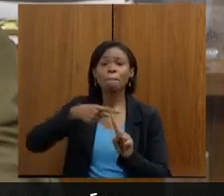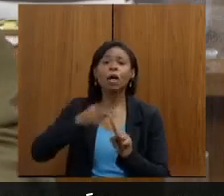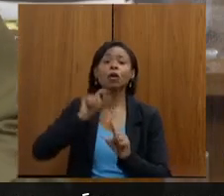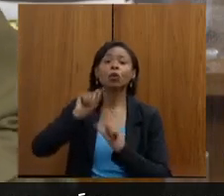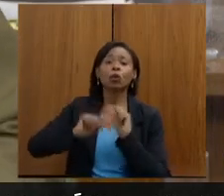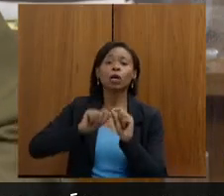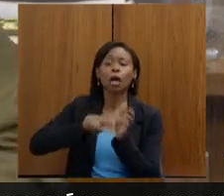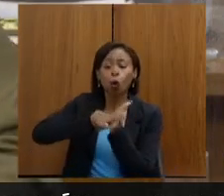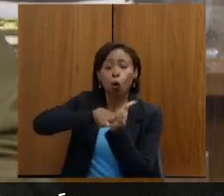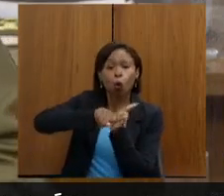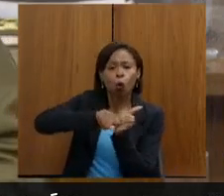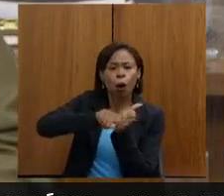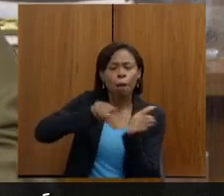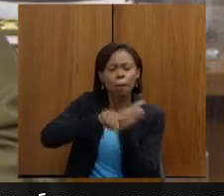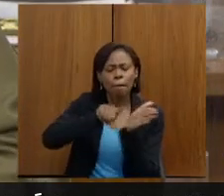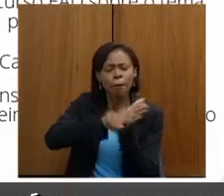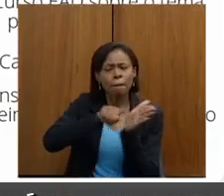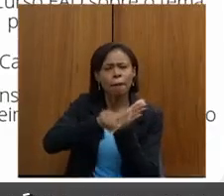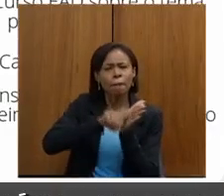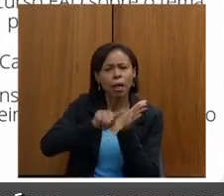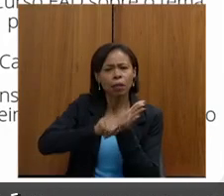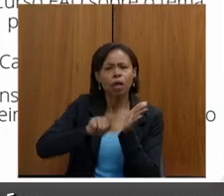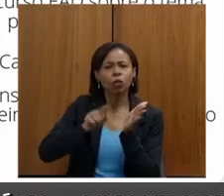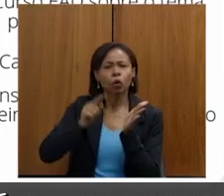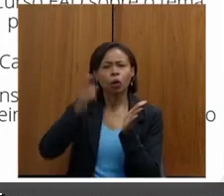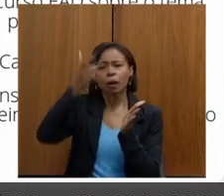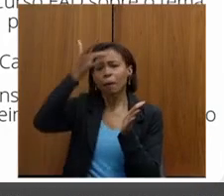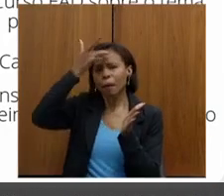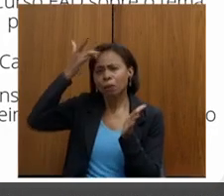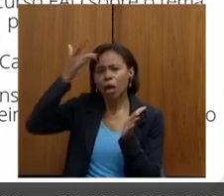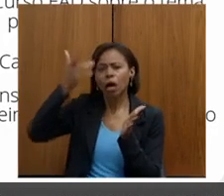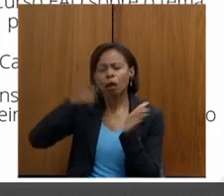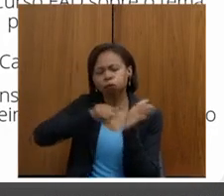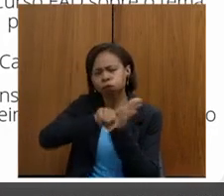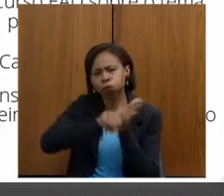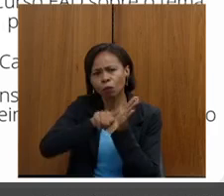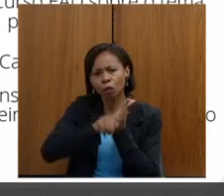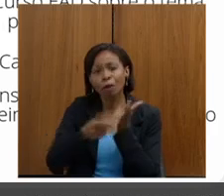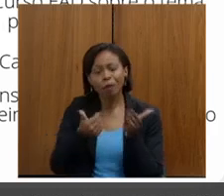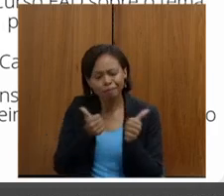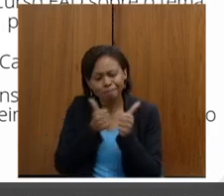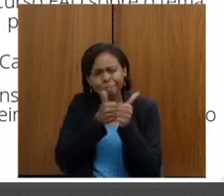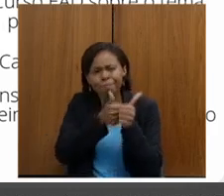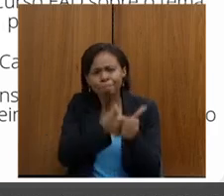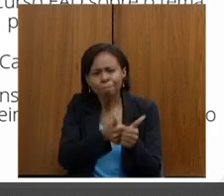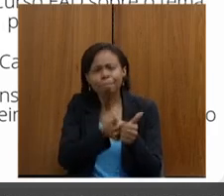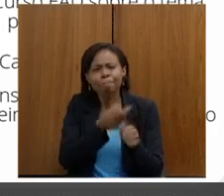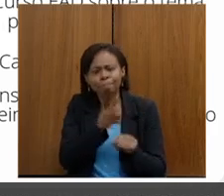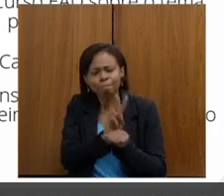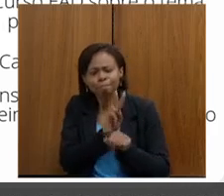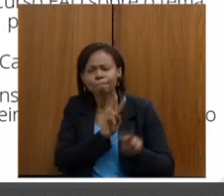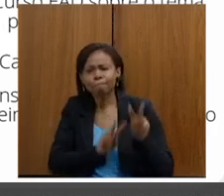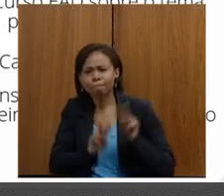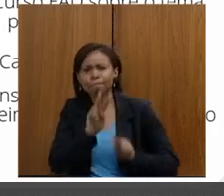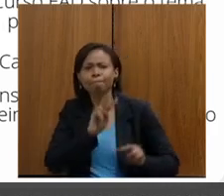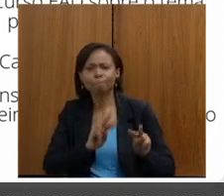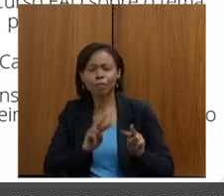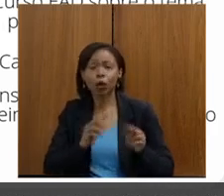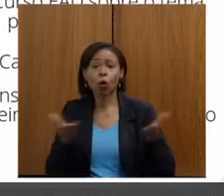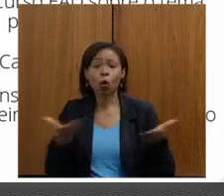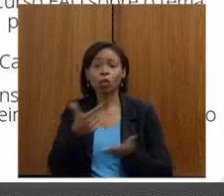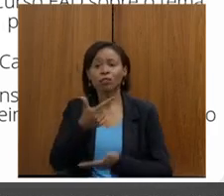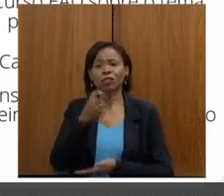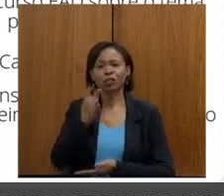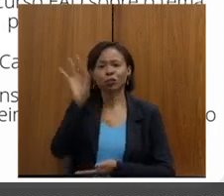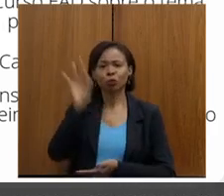questionário psicológico que nos permite acompanhar de muito perto a Nossa tropa isso aí para nós é um sucesso hoje cerca de 25